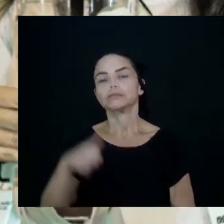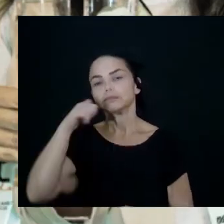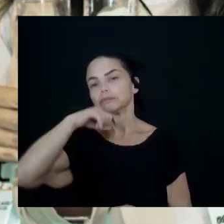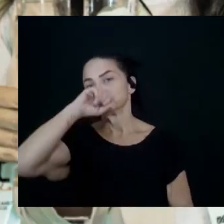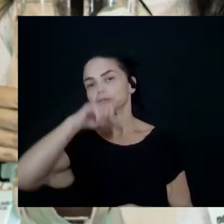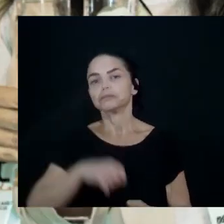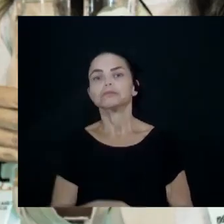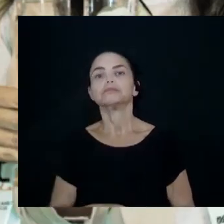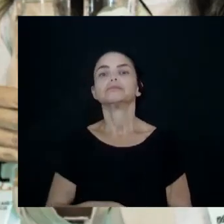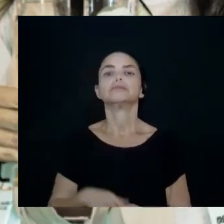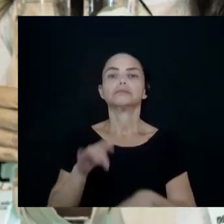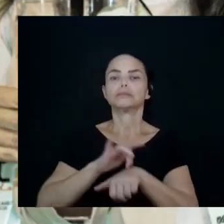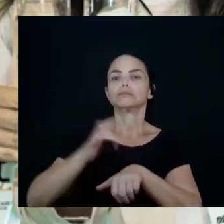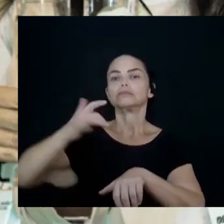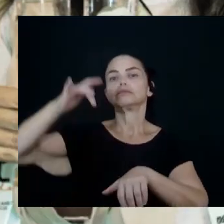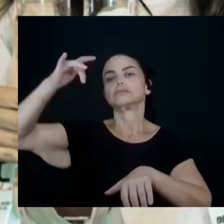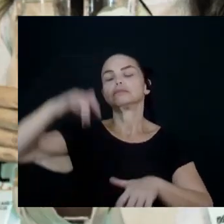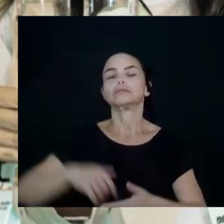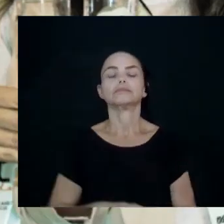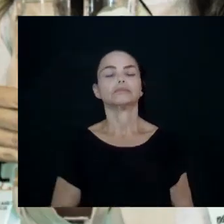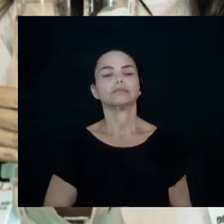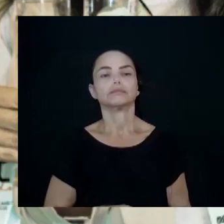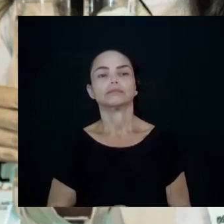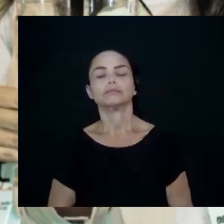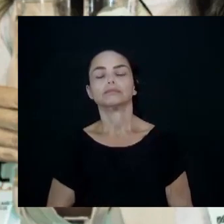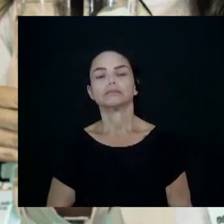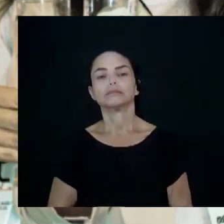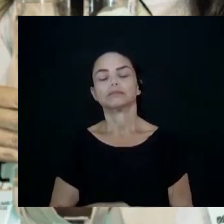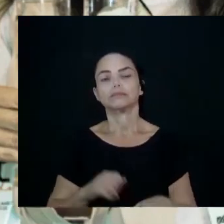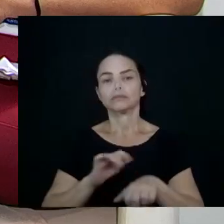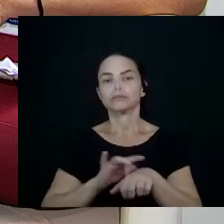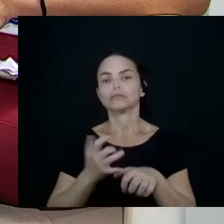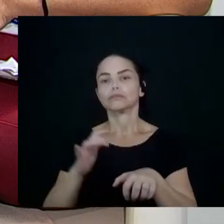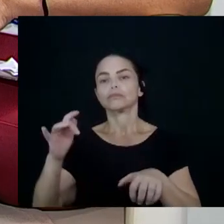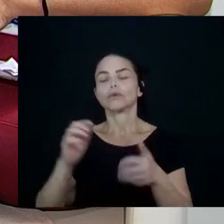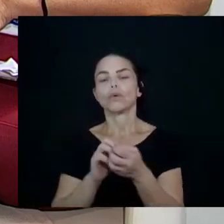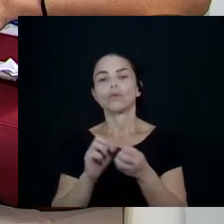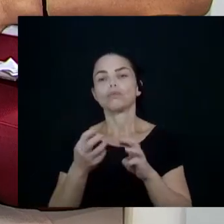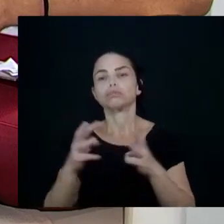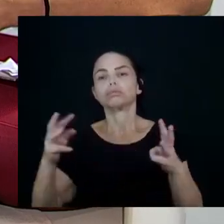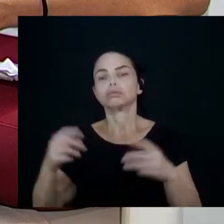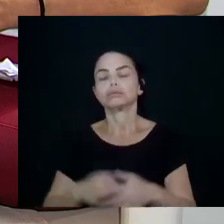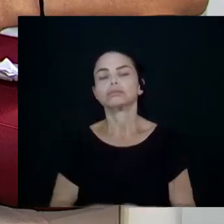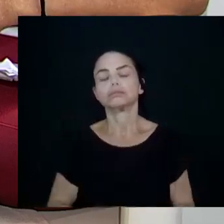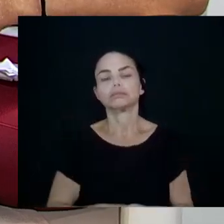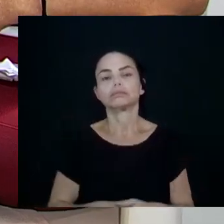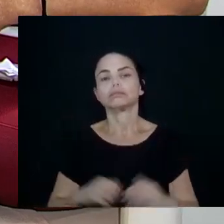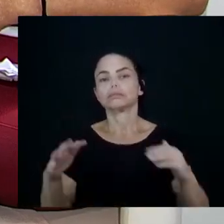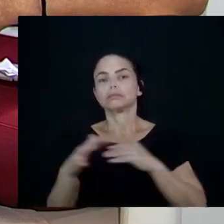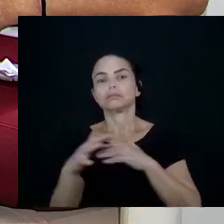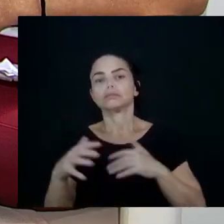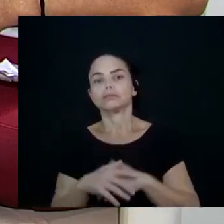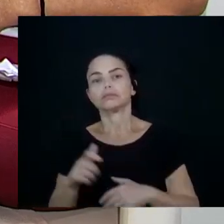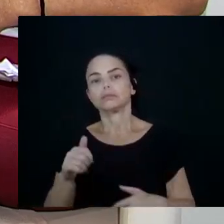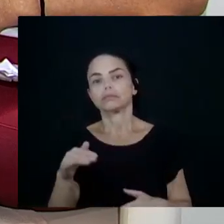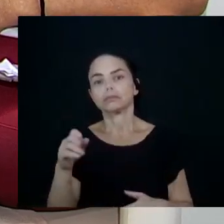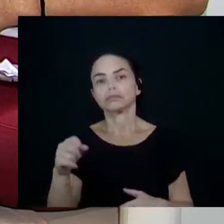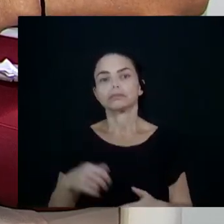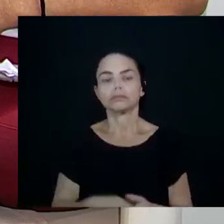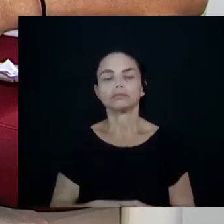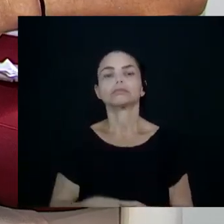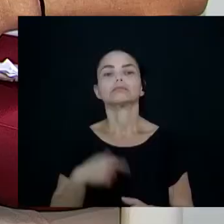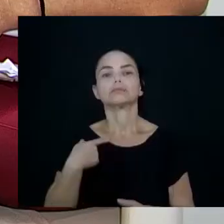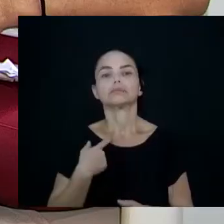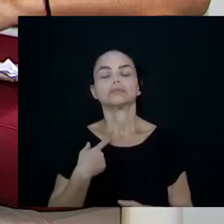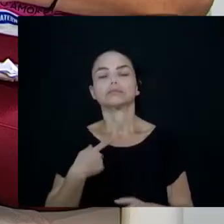são joias preciosas. Sim, e quando a gente pensa nesse movimento ESME, ele vai para além da cidade de